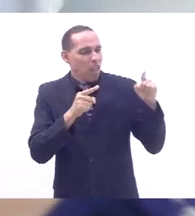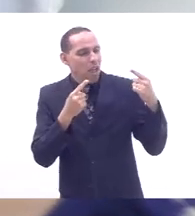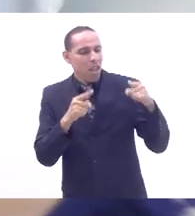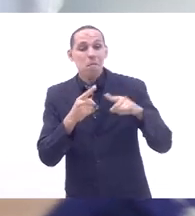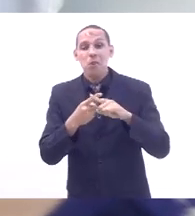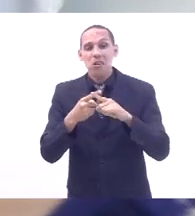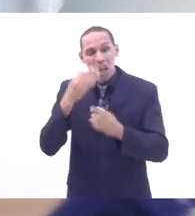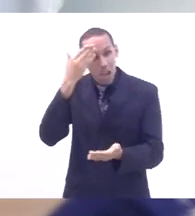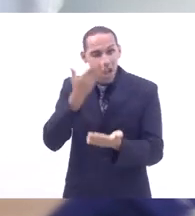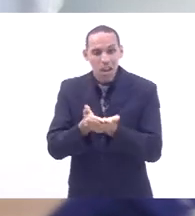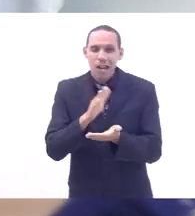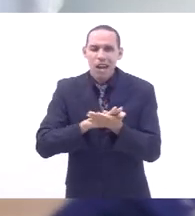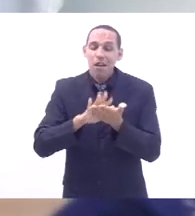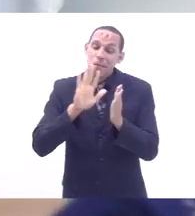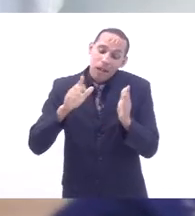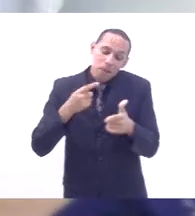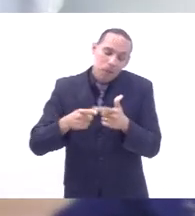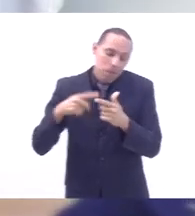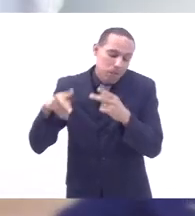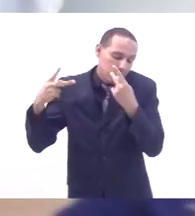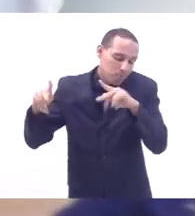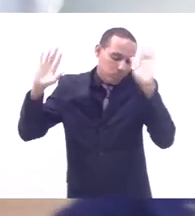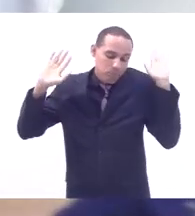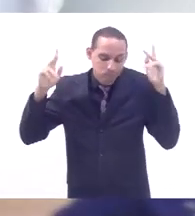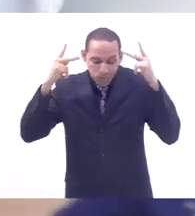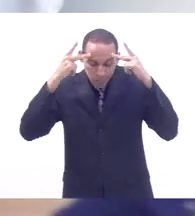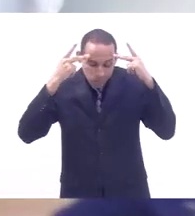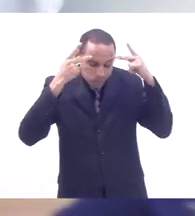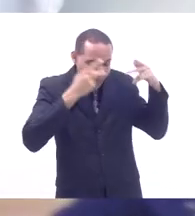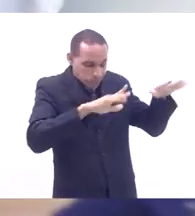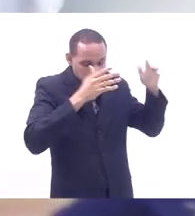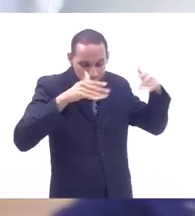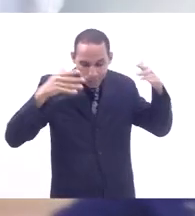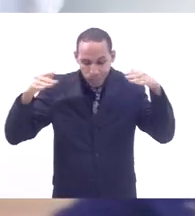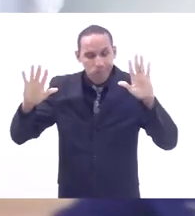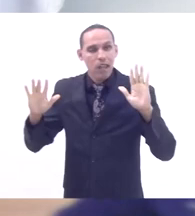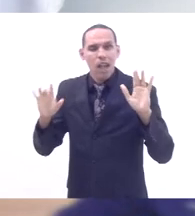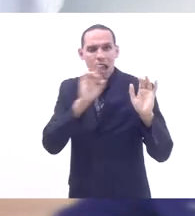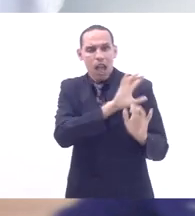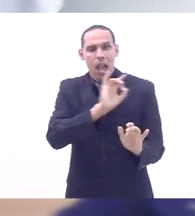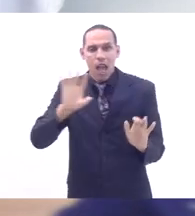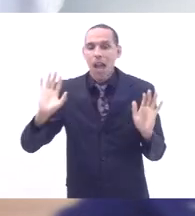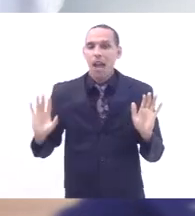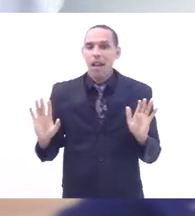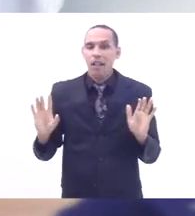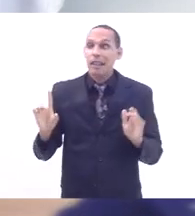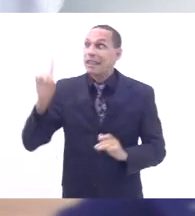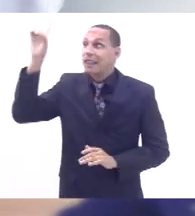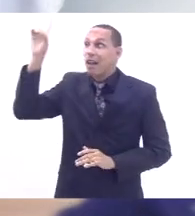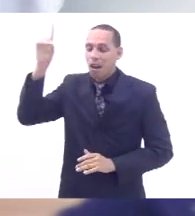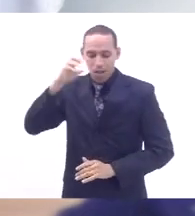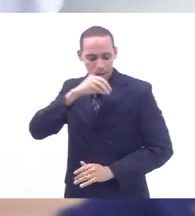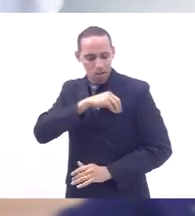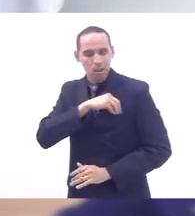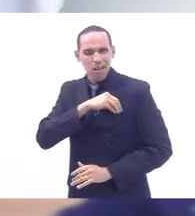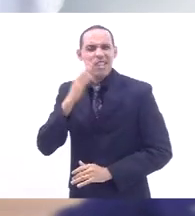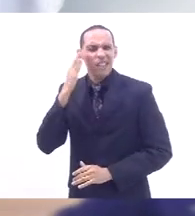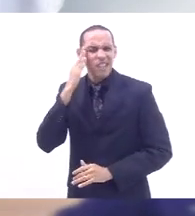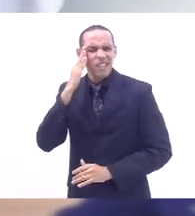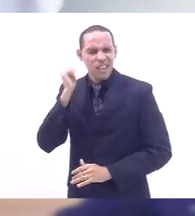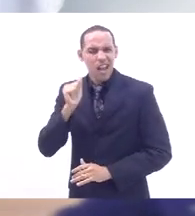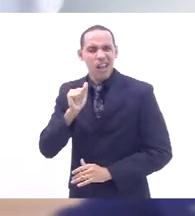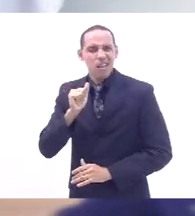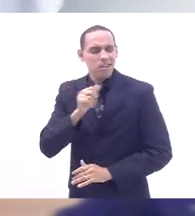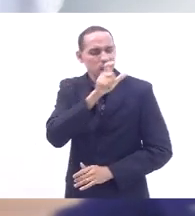Mas aí o problema é dela, né? Aí cada um, seu cada um, quem tem Deus no coração sabe o caminho que está